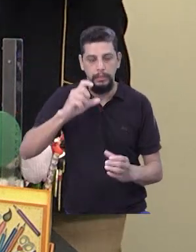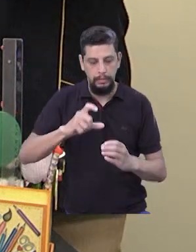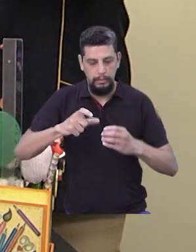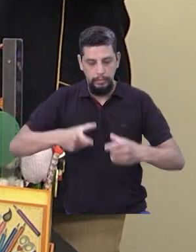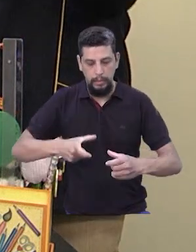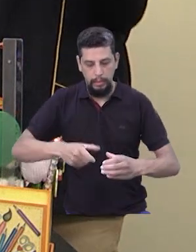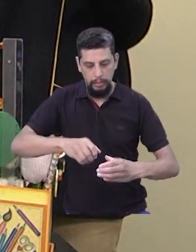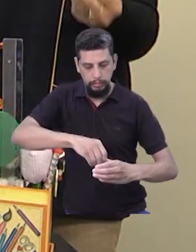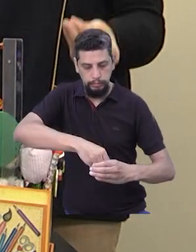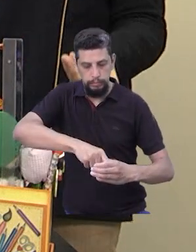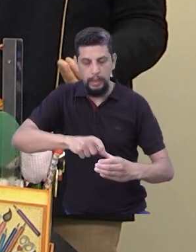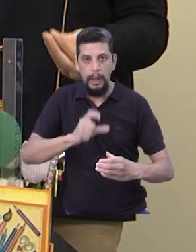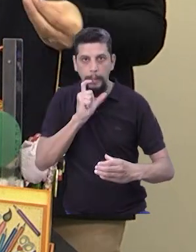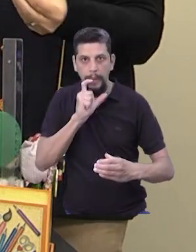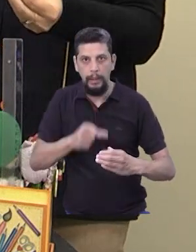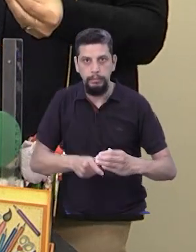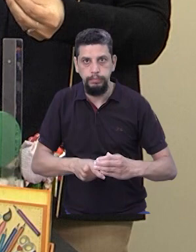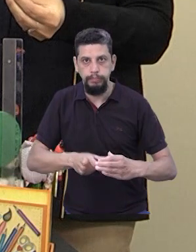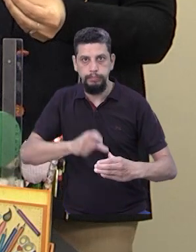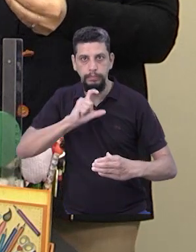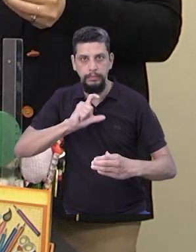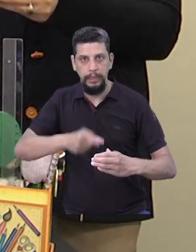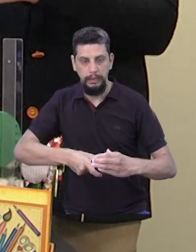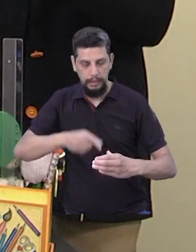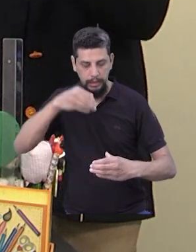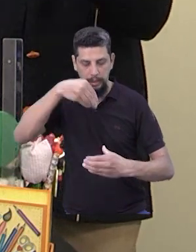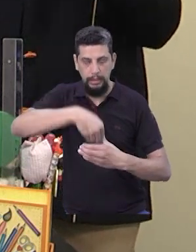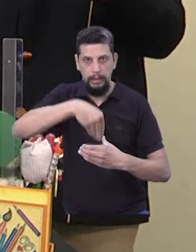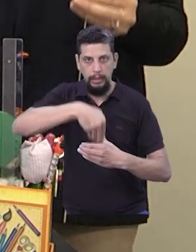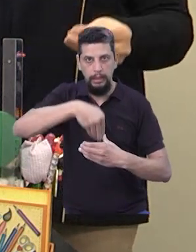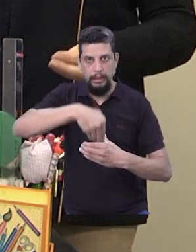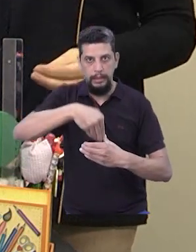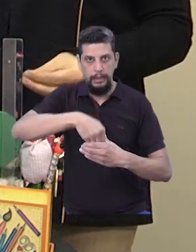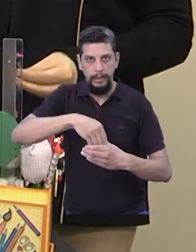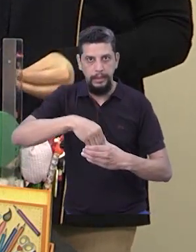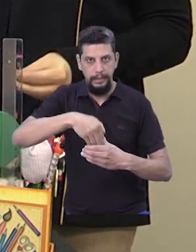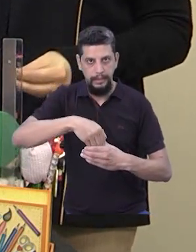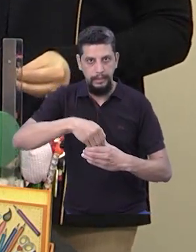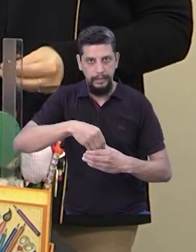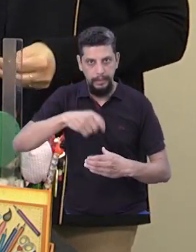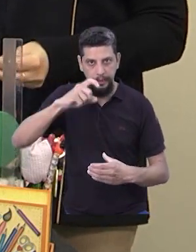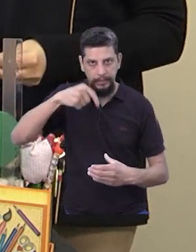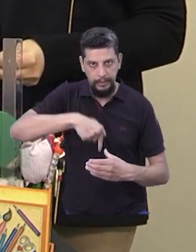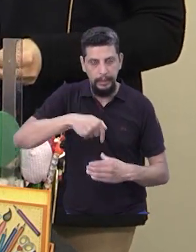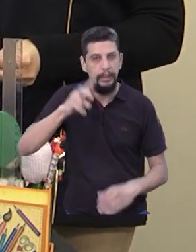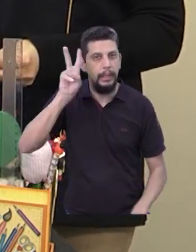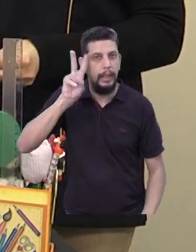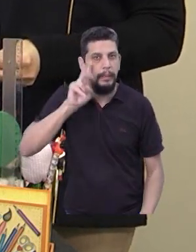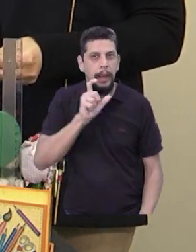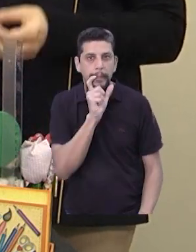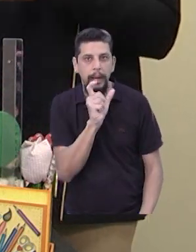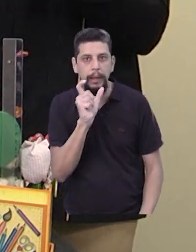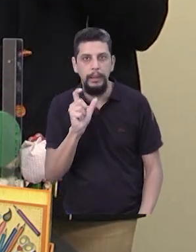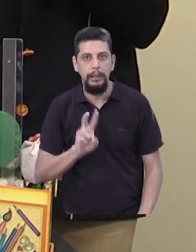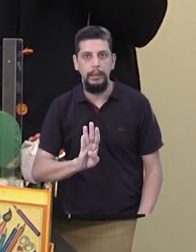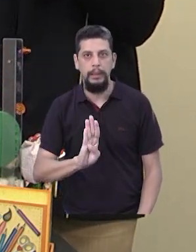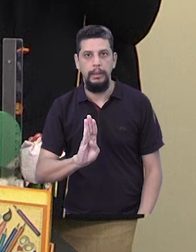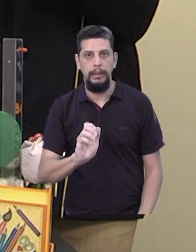da cartola, uhum, as palavras, porque eram as palavras que estavam, né, com o mágico. Lembra quais eram, Rafa?